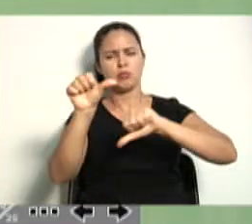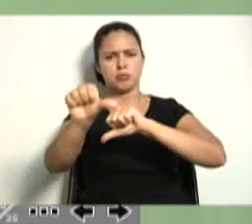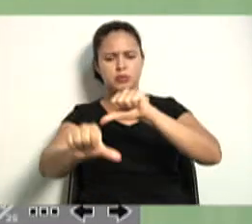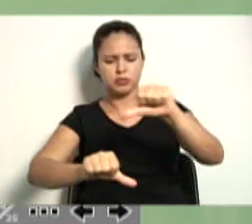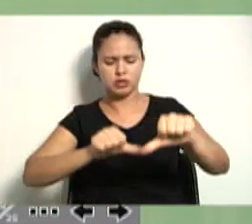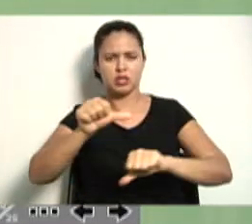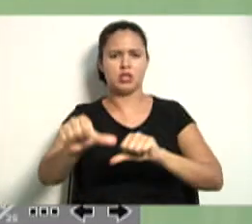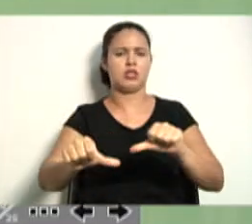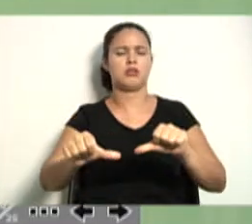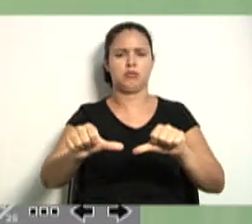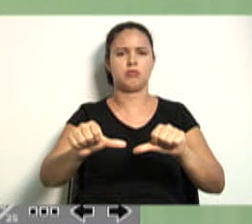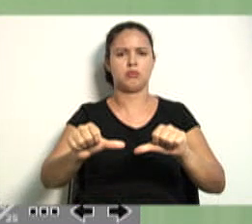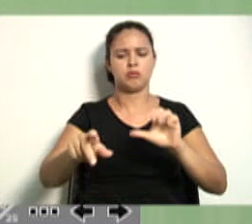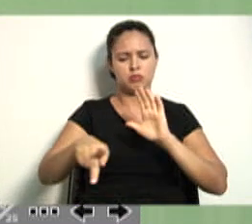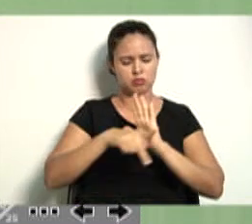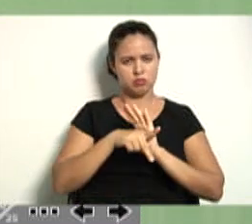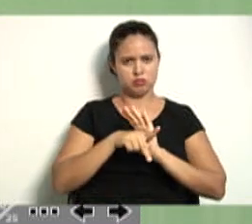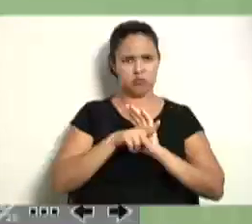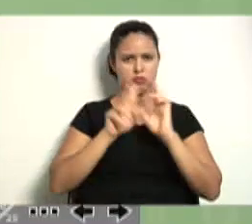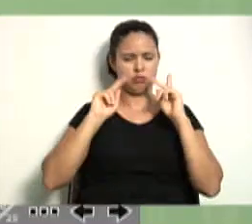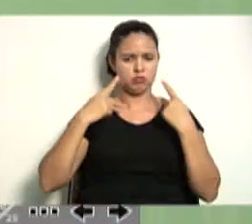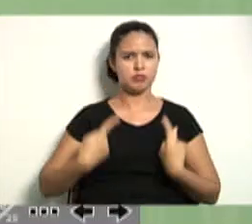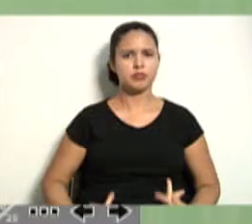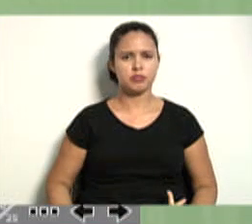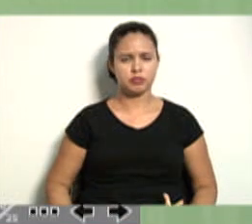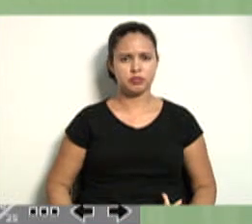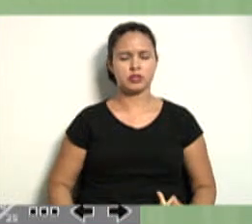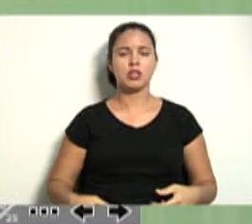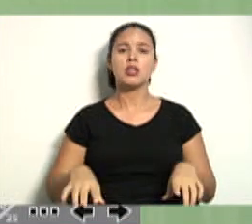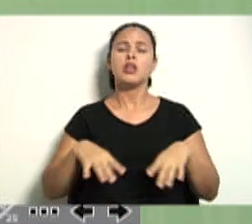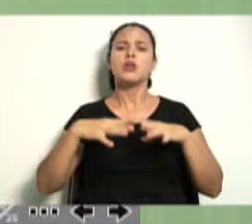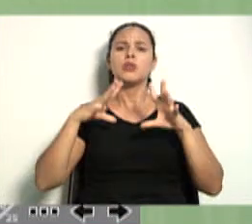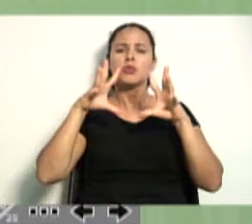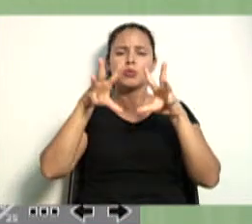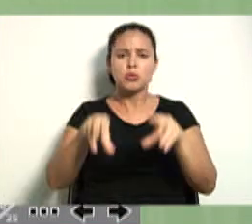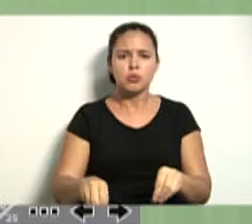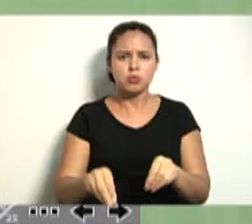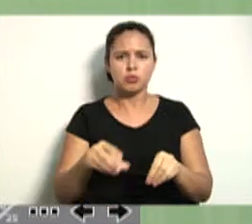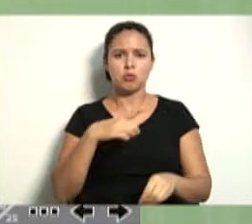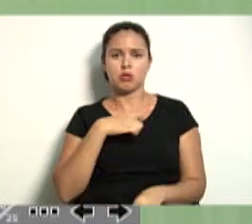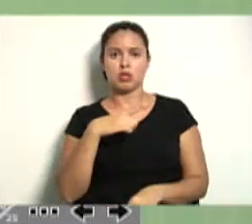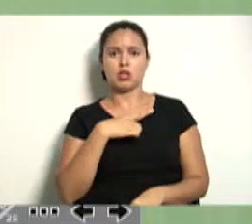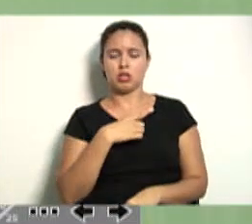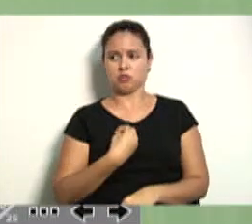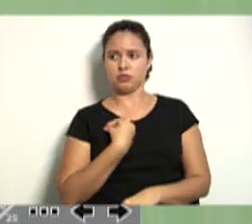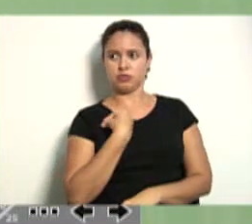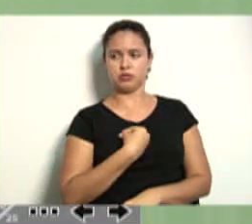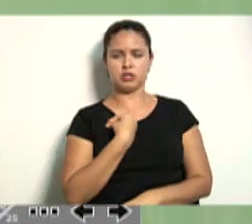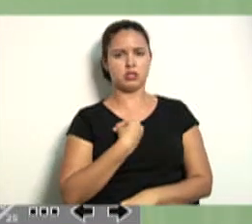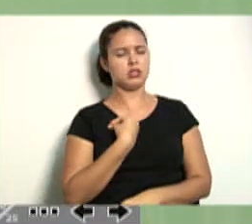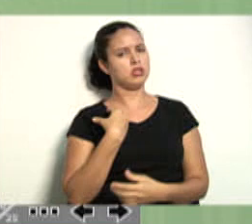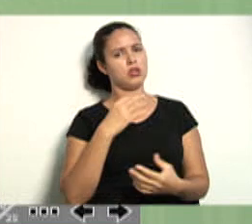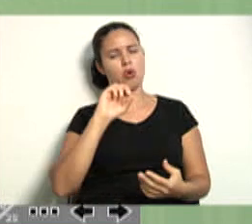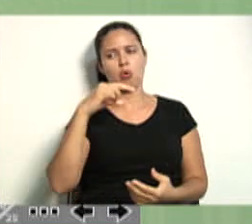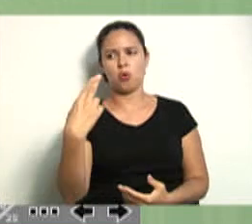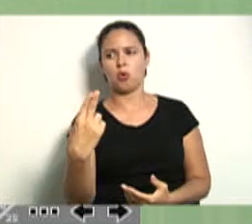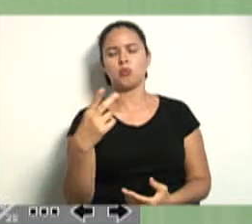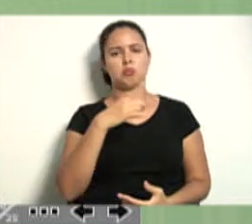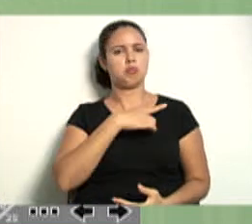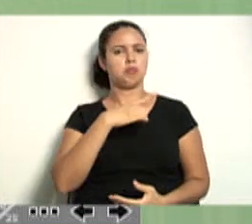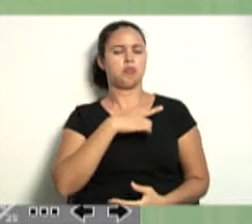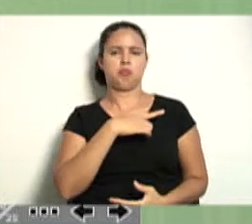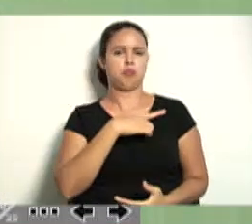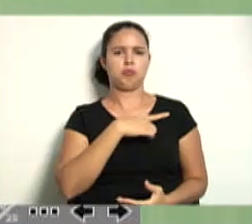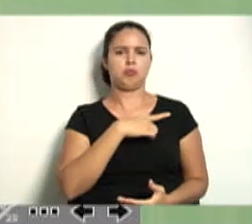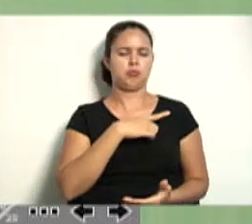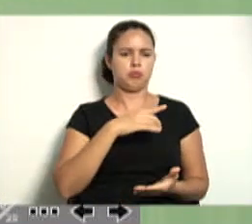Todas as coisas que existem são frutos do trabalho humano. Volta aqui para mim. O que quero dizer com